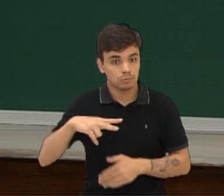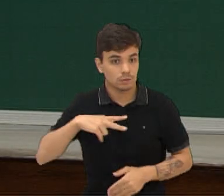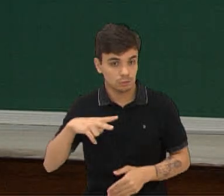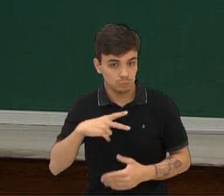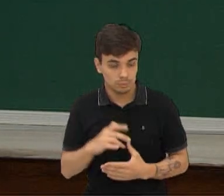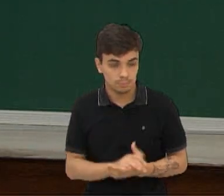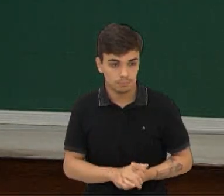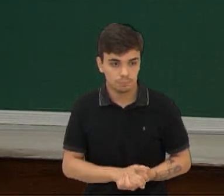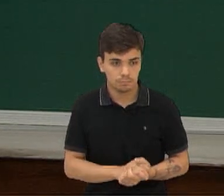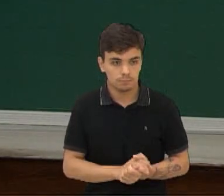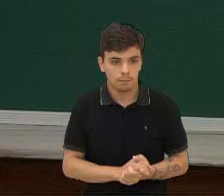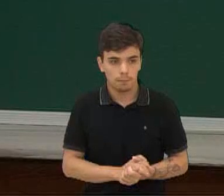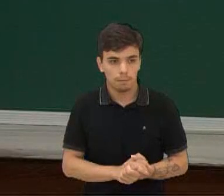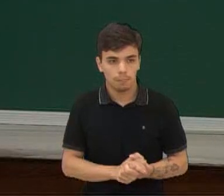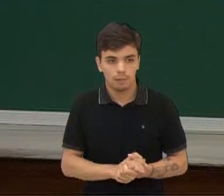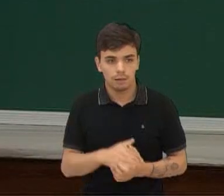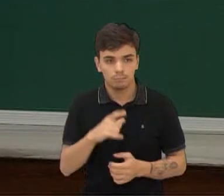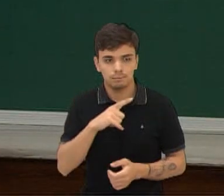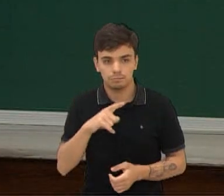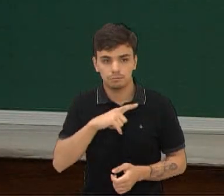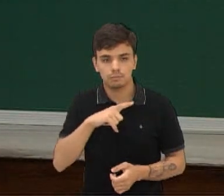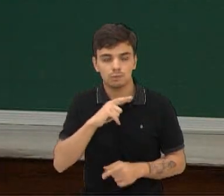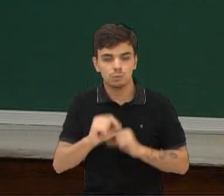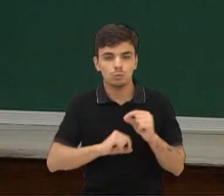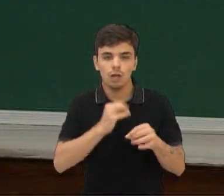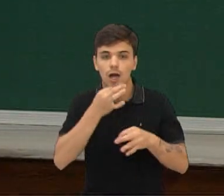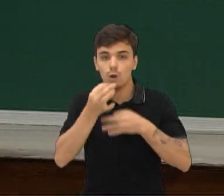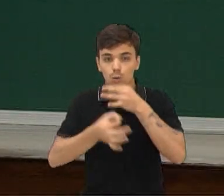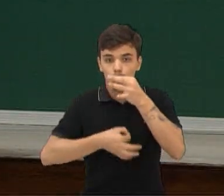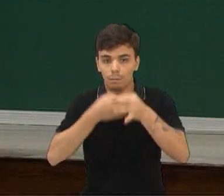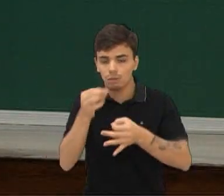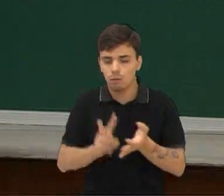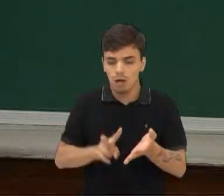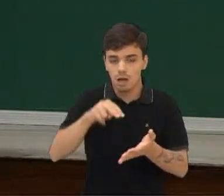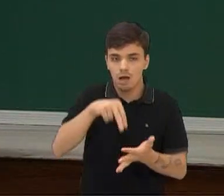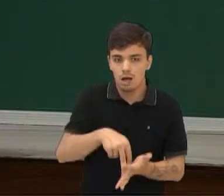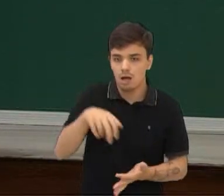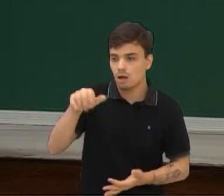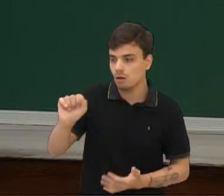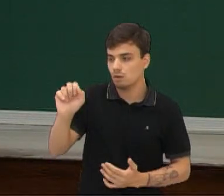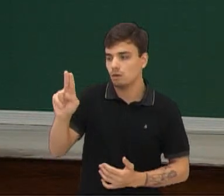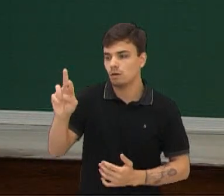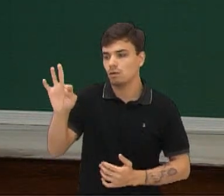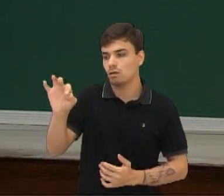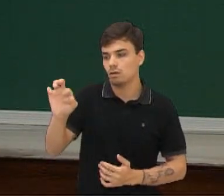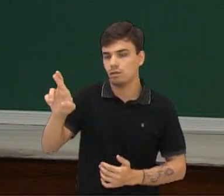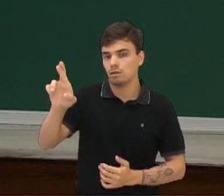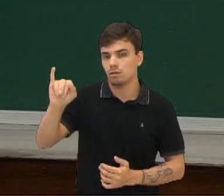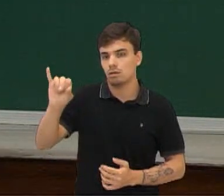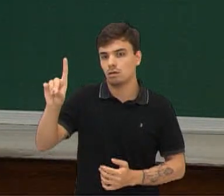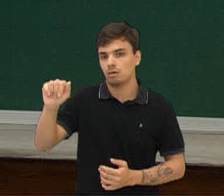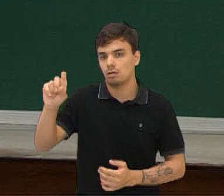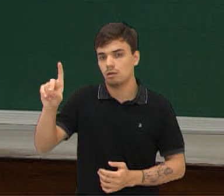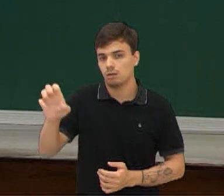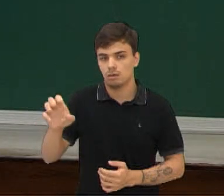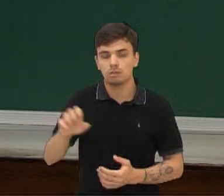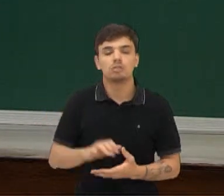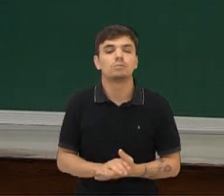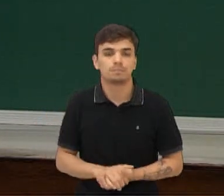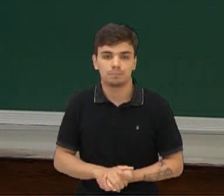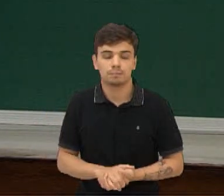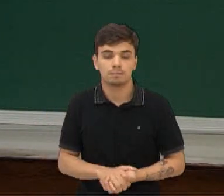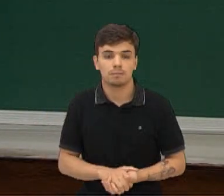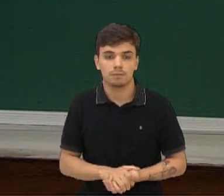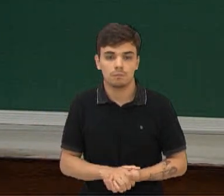gente tem aqui um argumento de autoridade. Por quê? Porque ele pega o filósofo Bauman.